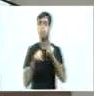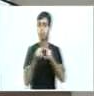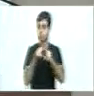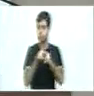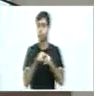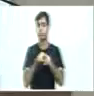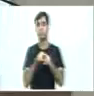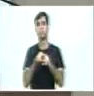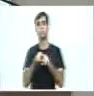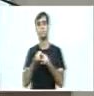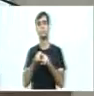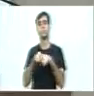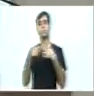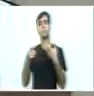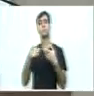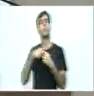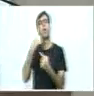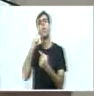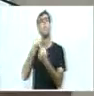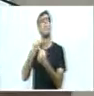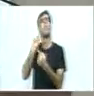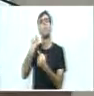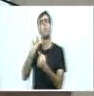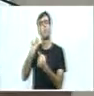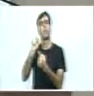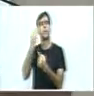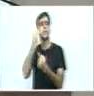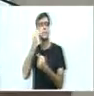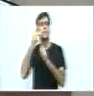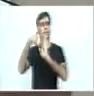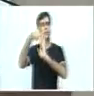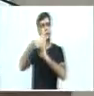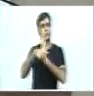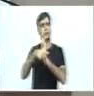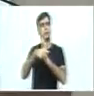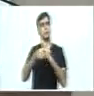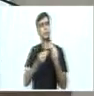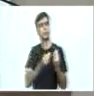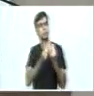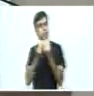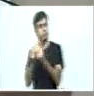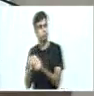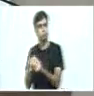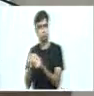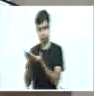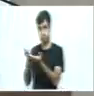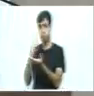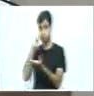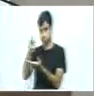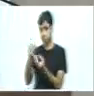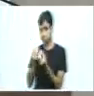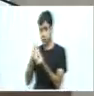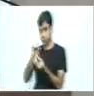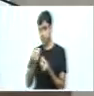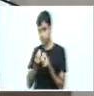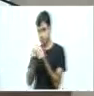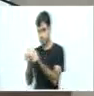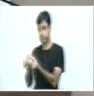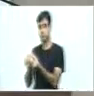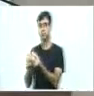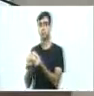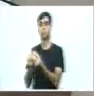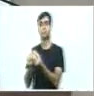de Viçosa. E o intuito desse projeto, que encaminhamos à sua mão daqui a pouco,